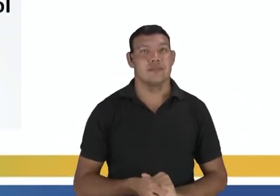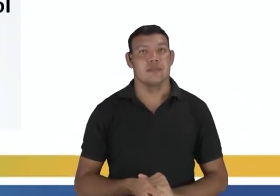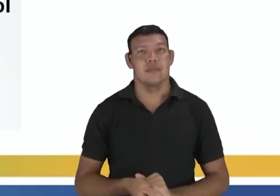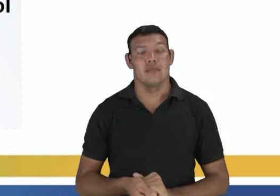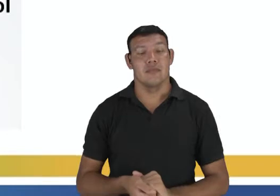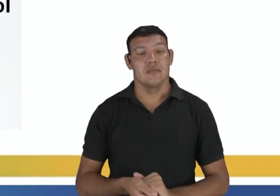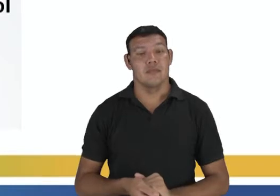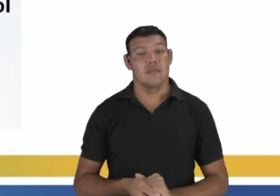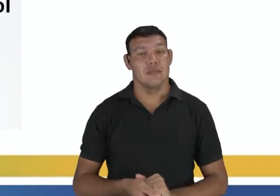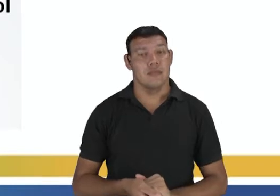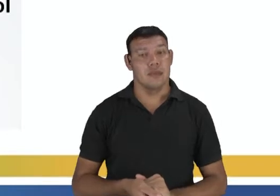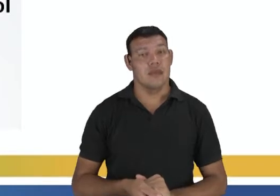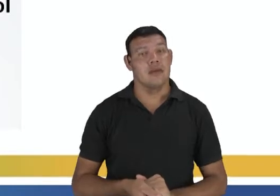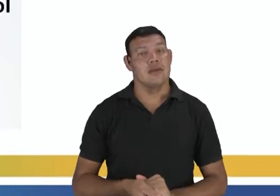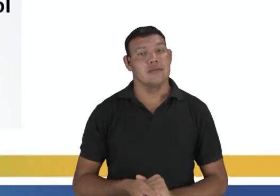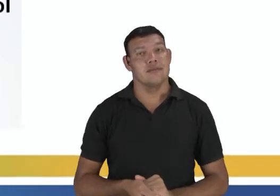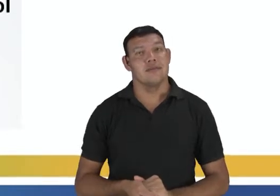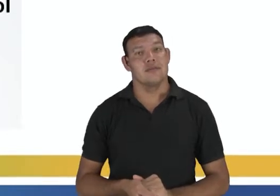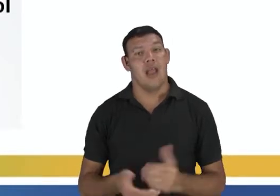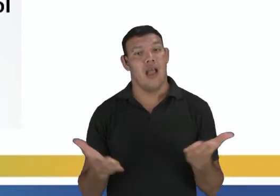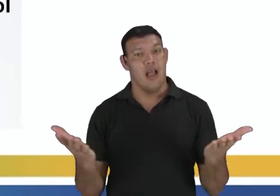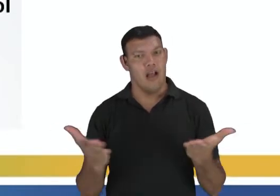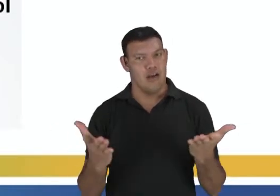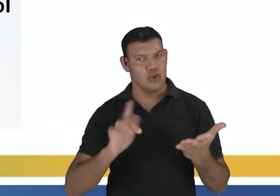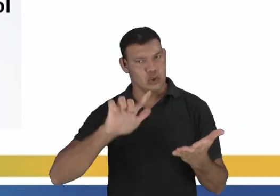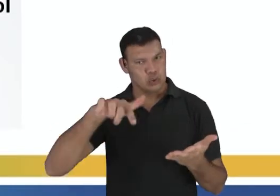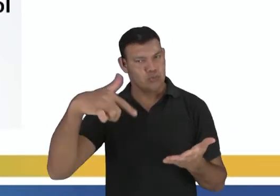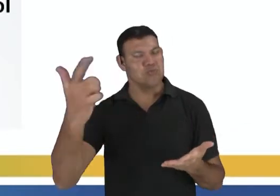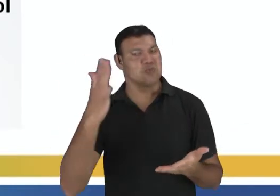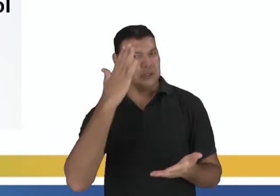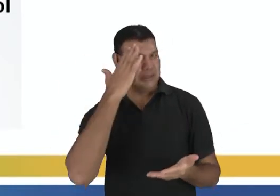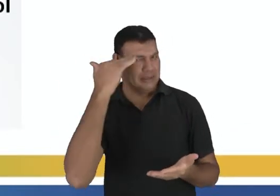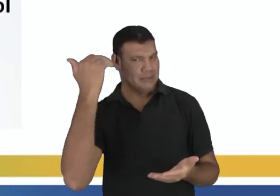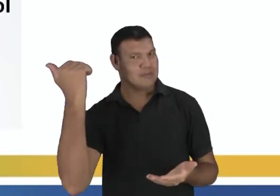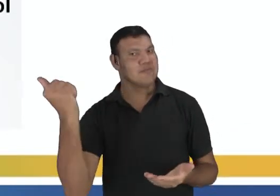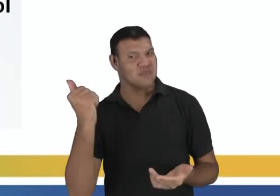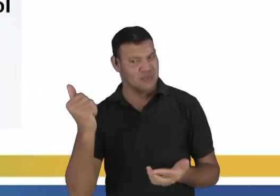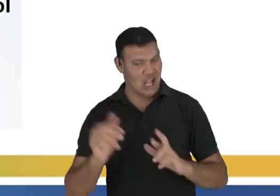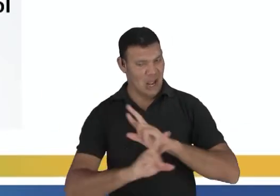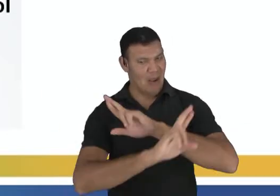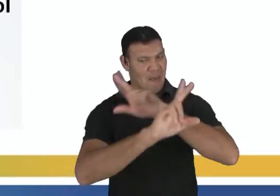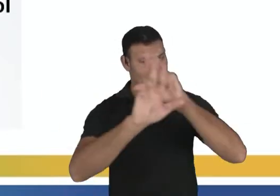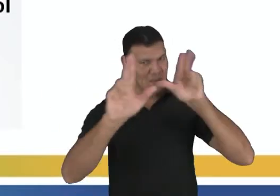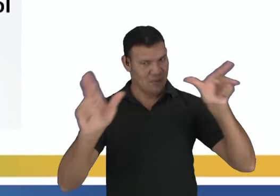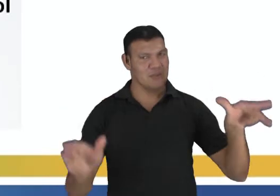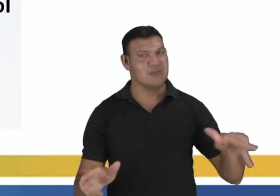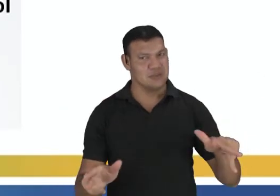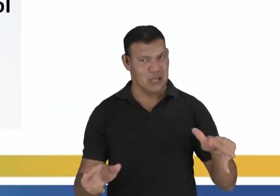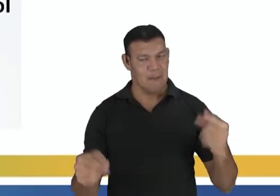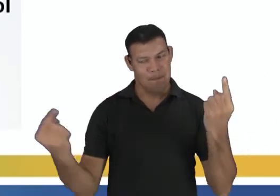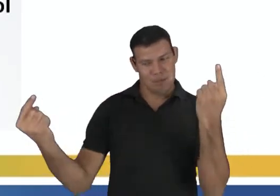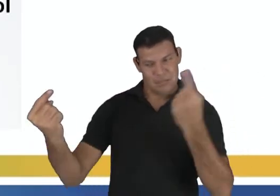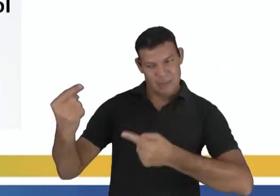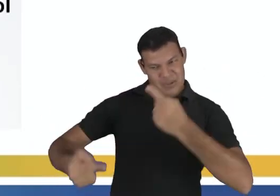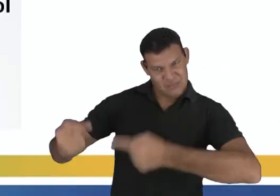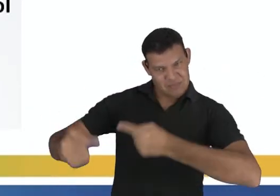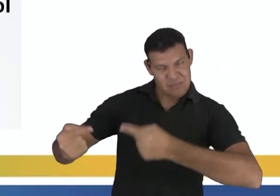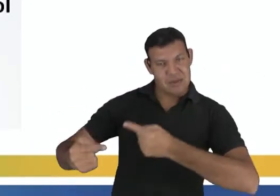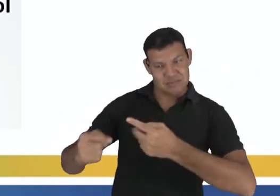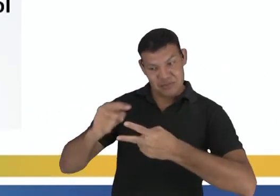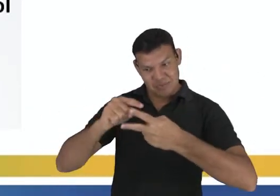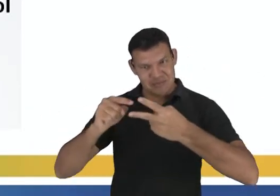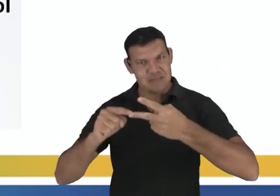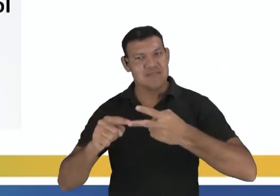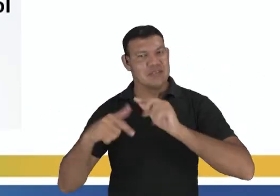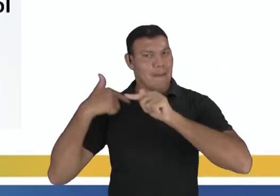geocêntrico. Tem um outro grande nome que vai fazer uma grande diferença aí nesse embate entre essas duas teorias. E eu